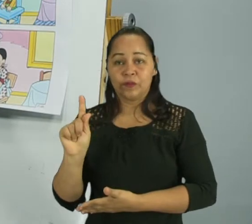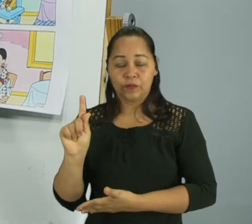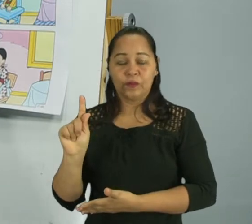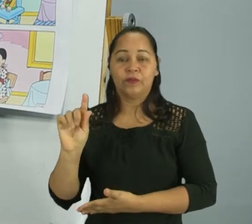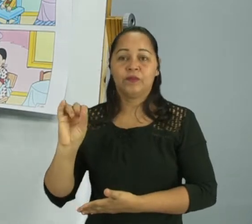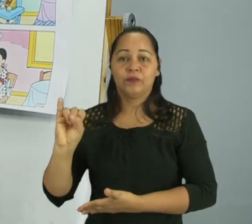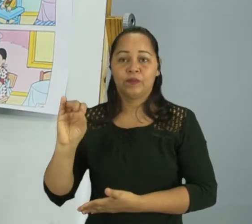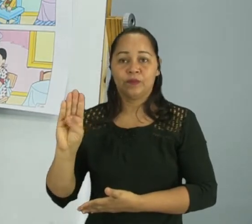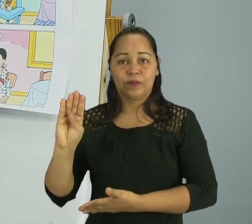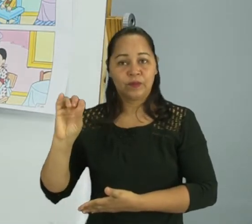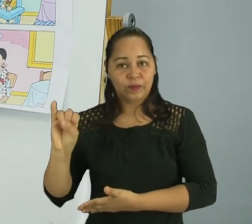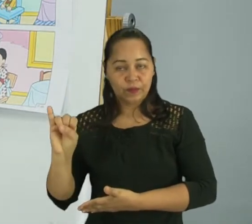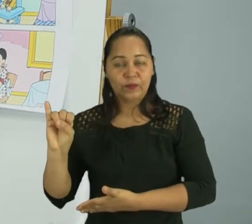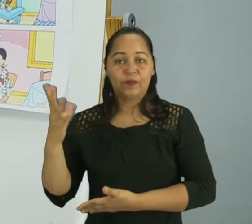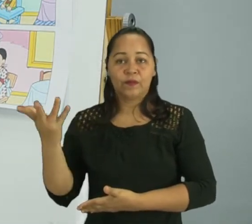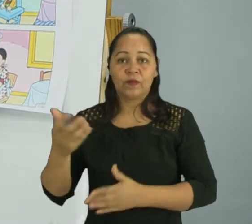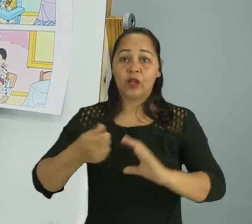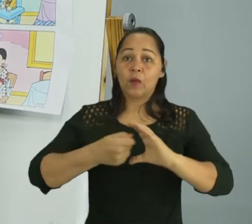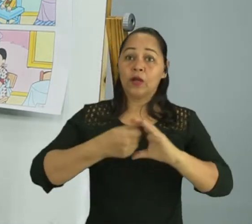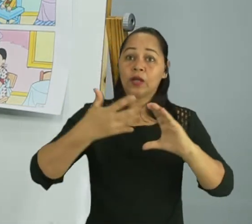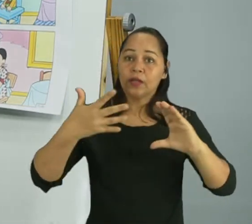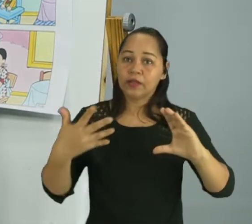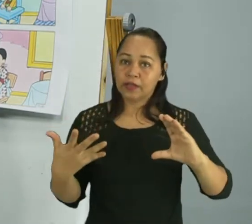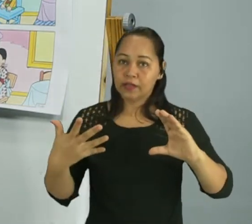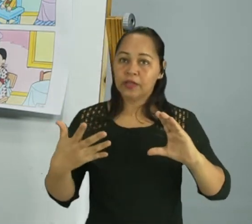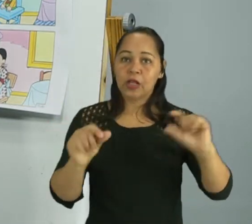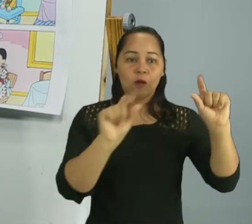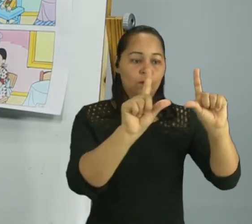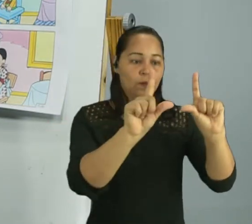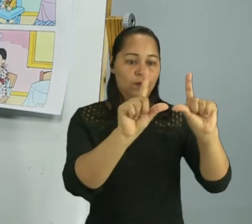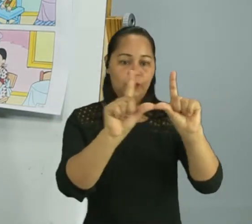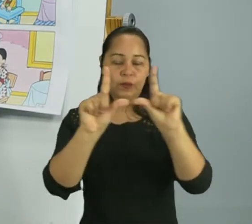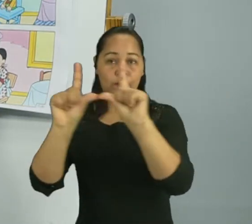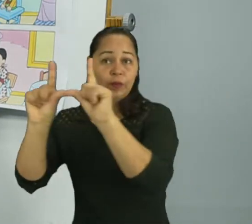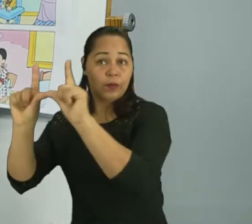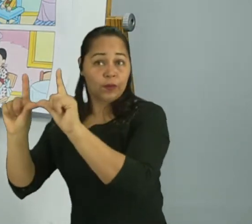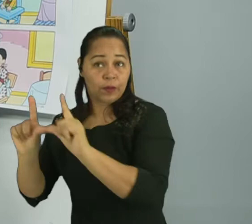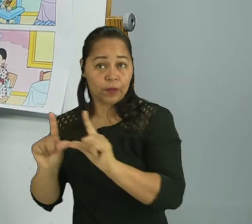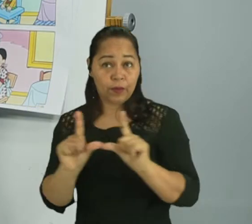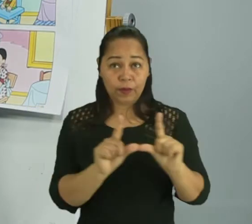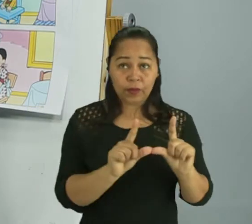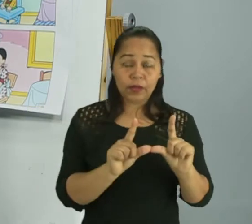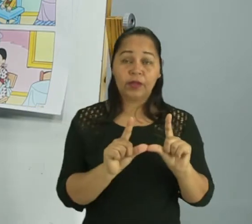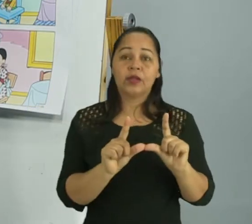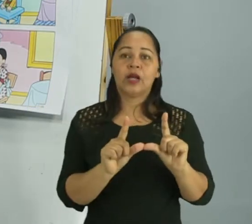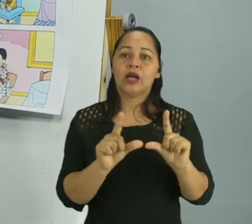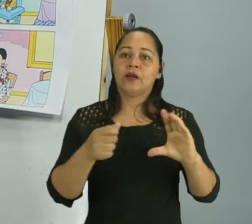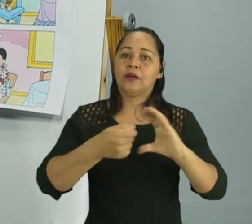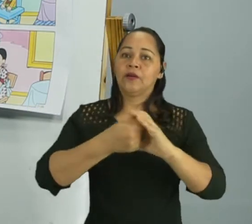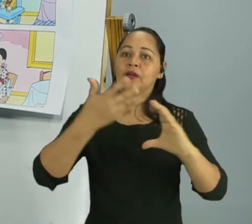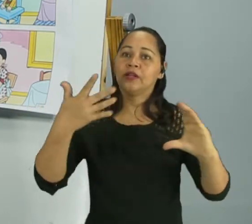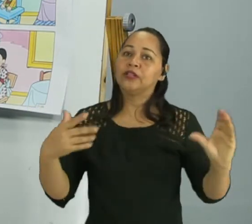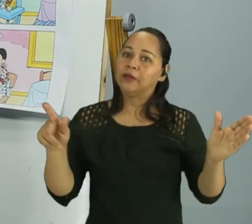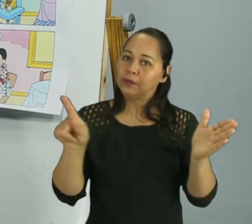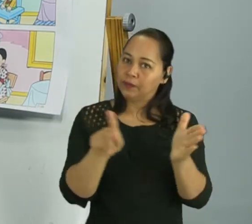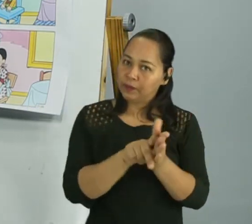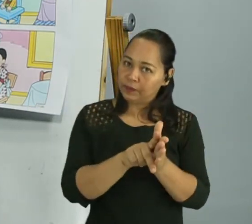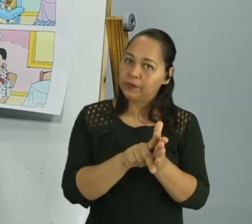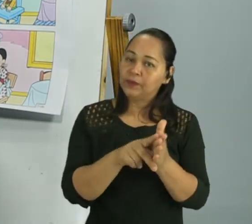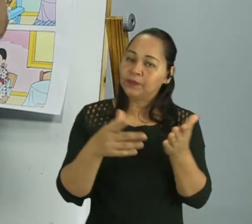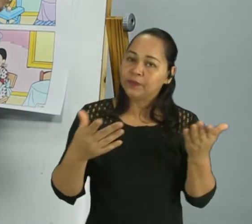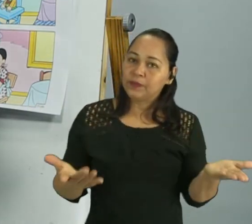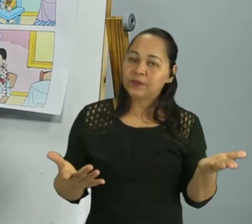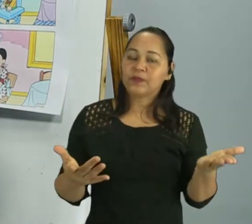os quadrinhos? Então, uma das características da tirinha são os quadrinhos. Existem quadrinhos